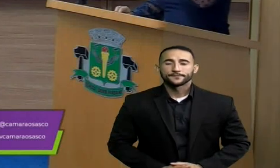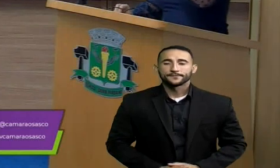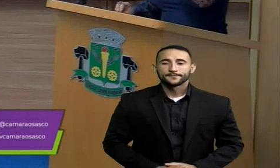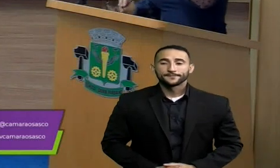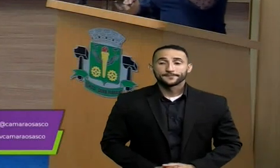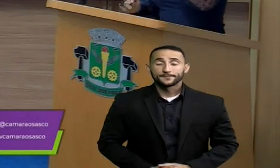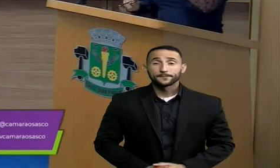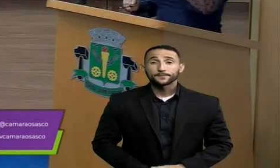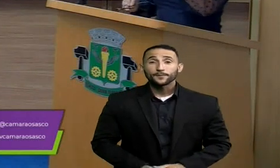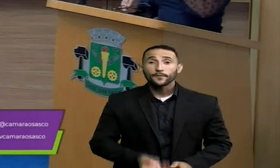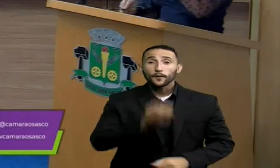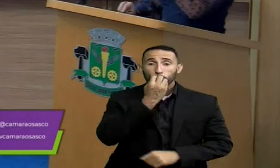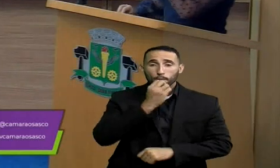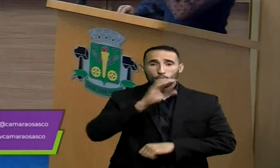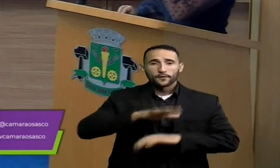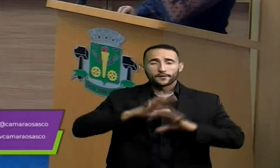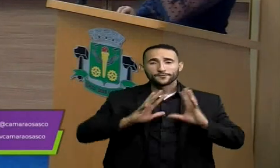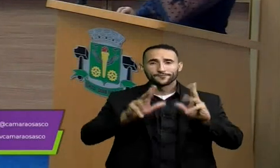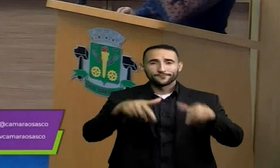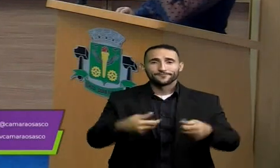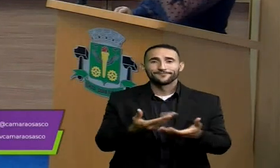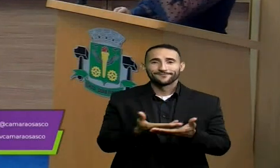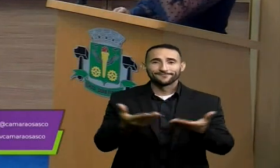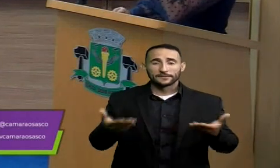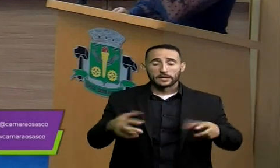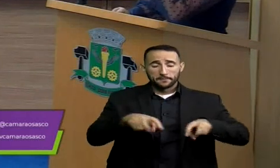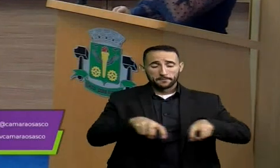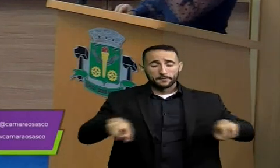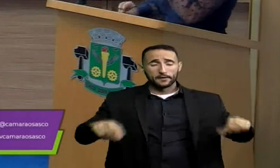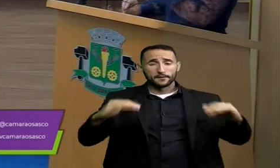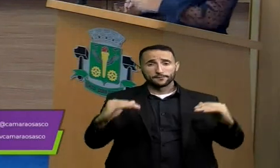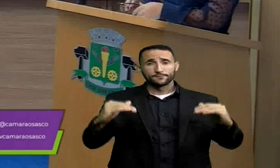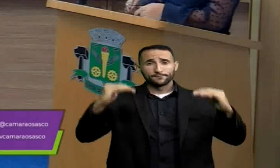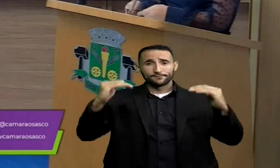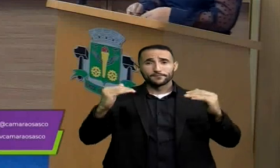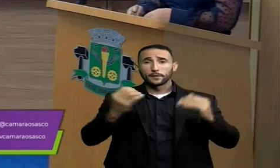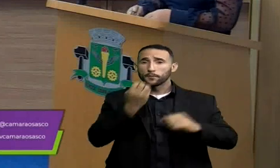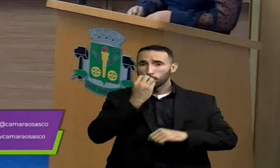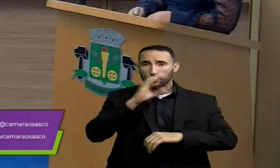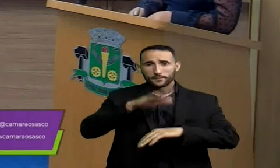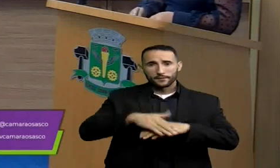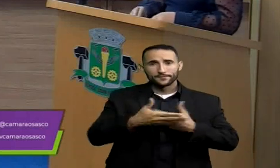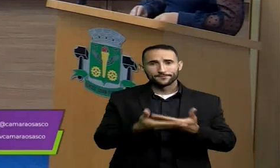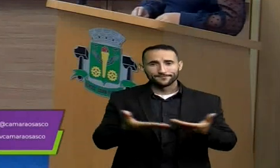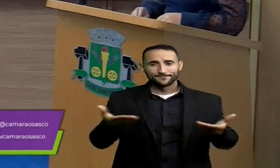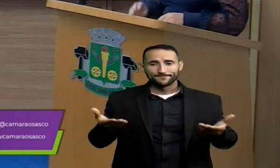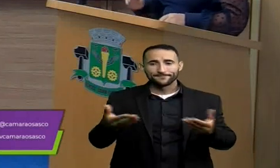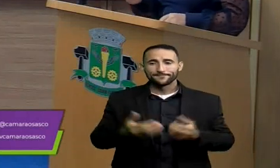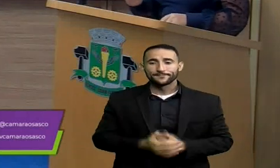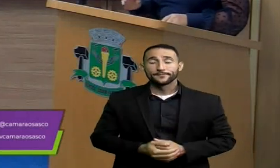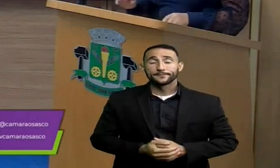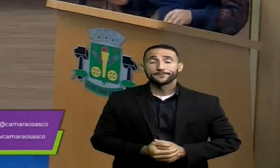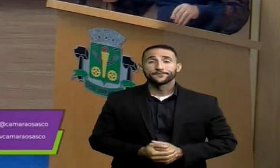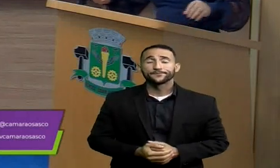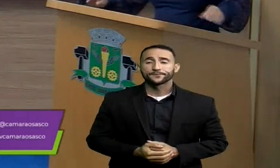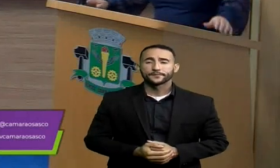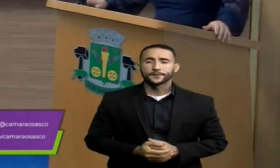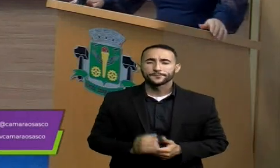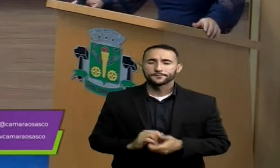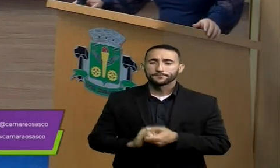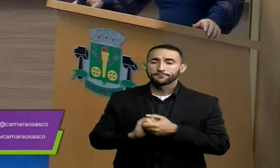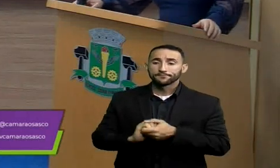Boa tarde a todos boa tarde à mesa diretora quero aqui